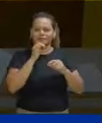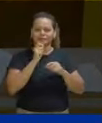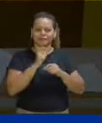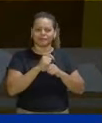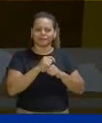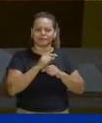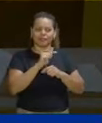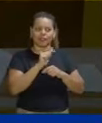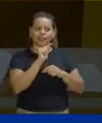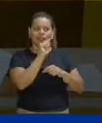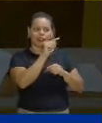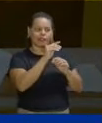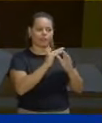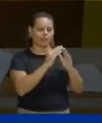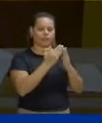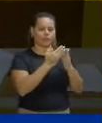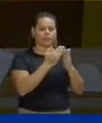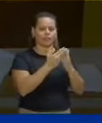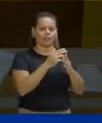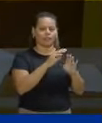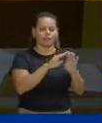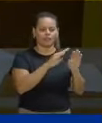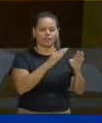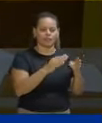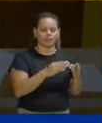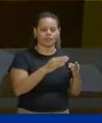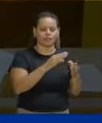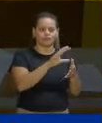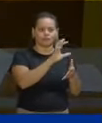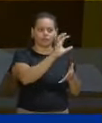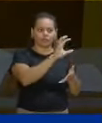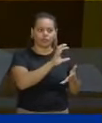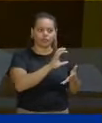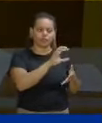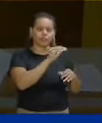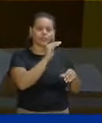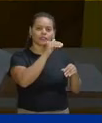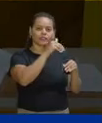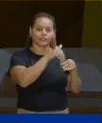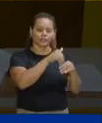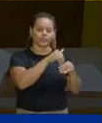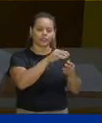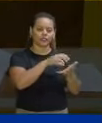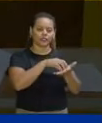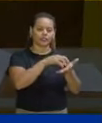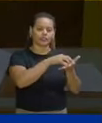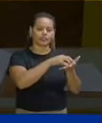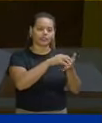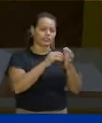do Colégio de Presidentes dos Tribunais Regionais Eleitorais, houve uma